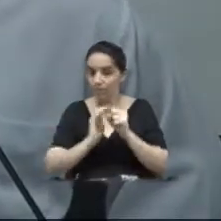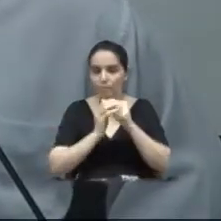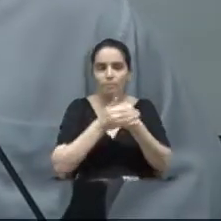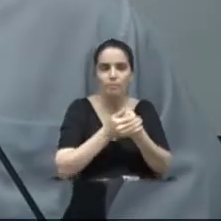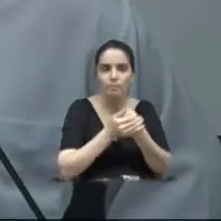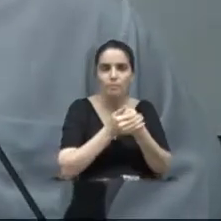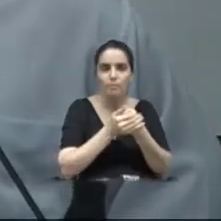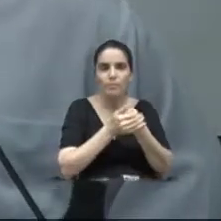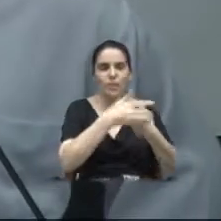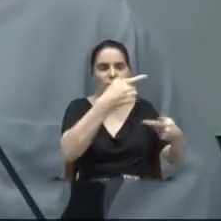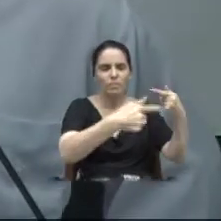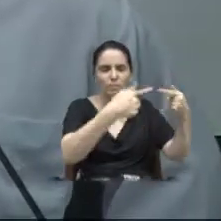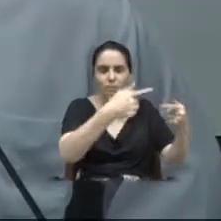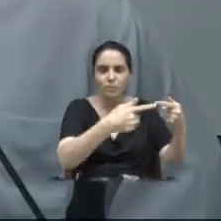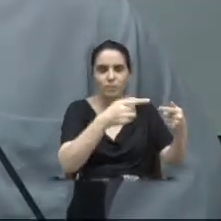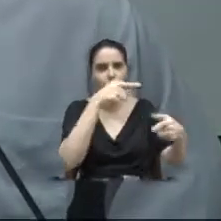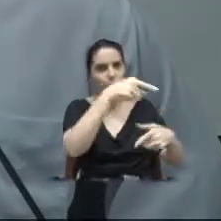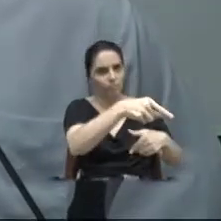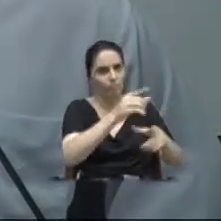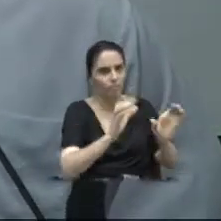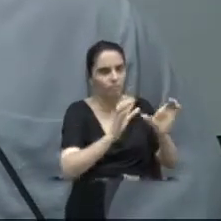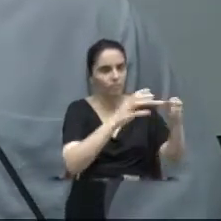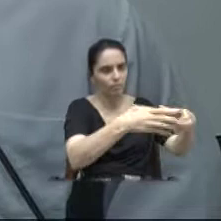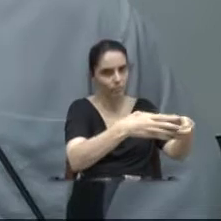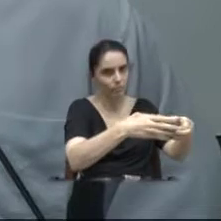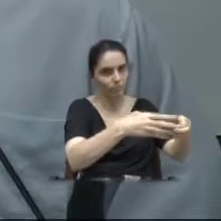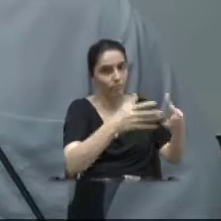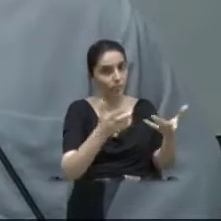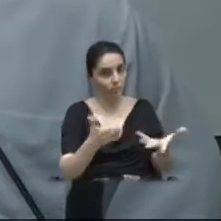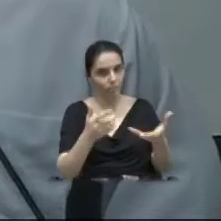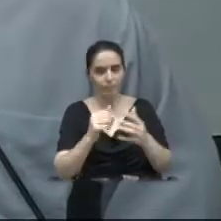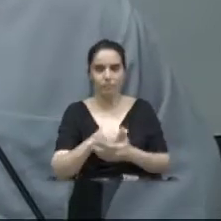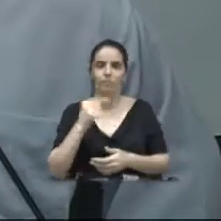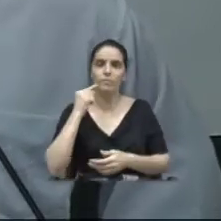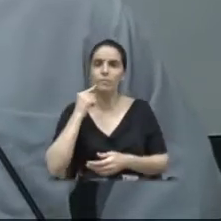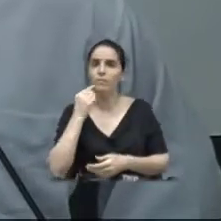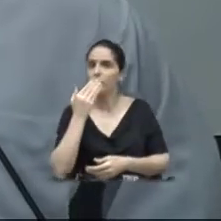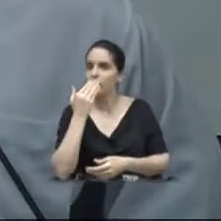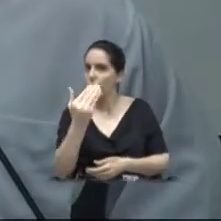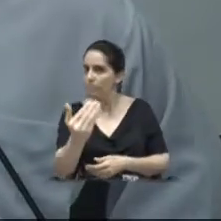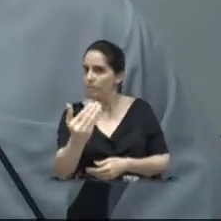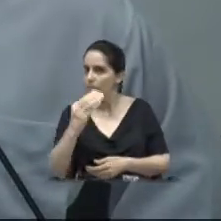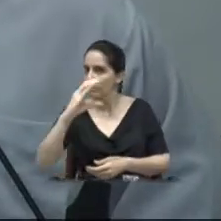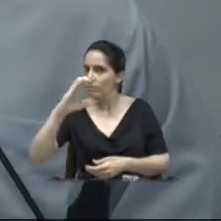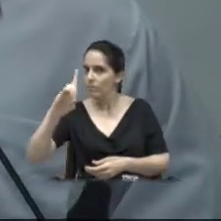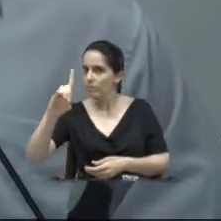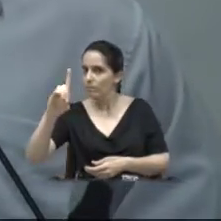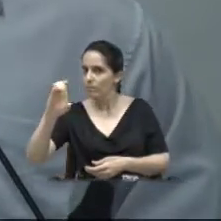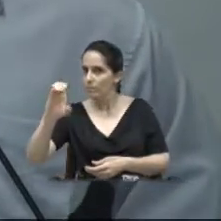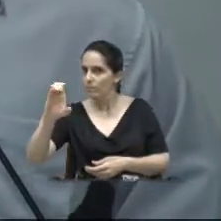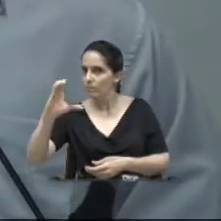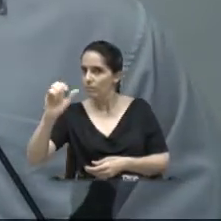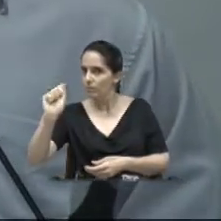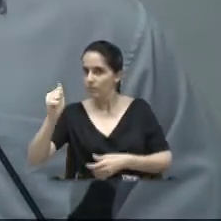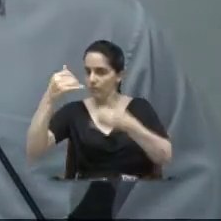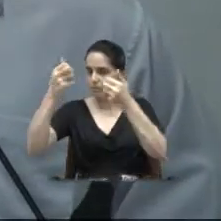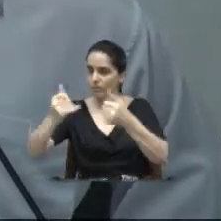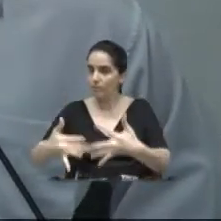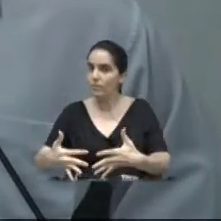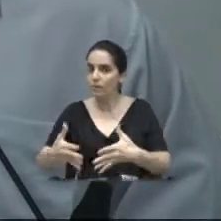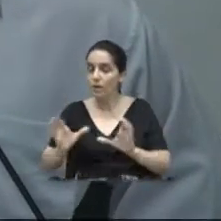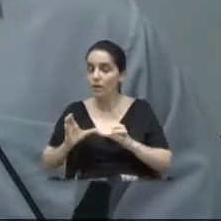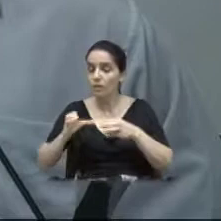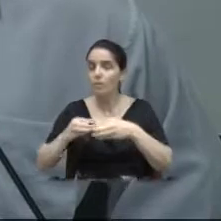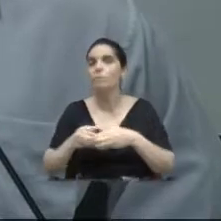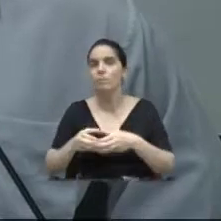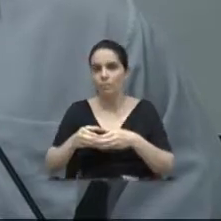prol de politicagem, defendendo o movimento. Então, fica aqui o meu pedido para o SEDECA que venham dar explicação a essa comissão. Que eu quero saber,